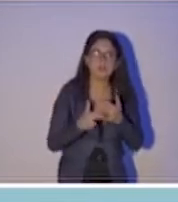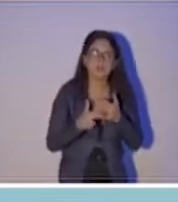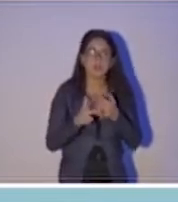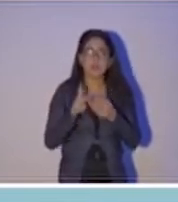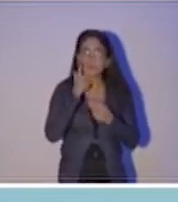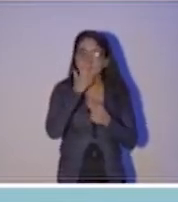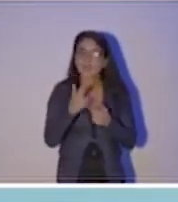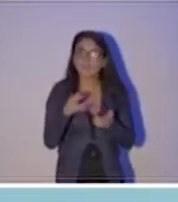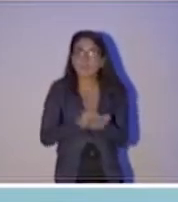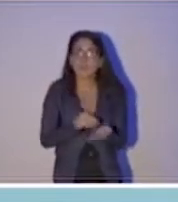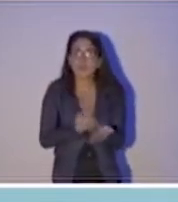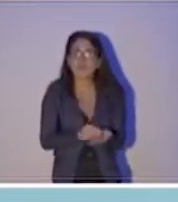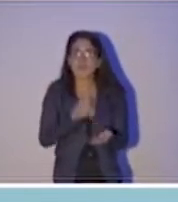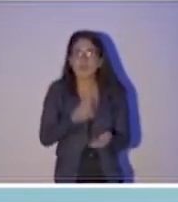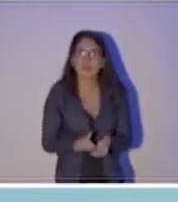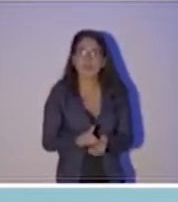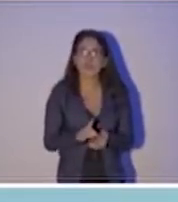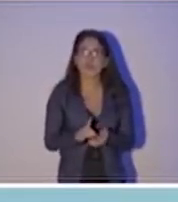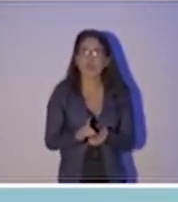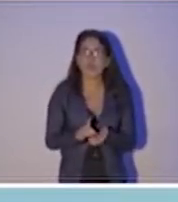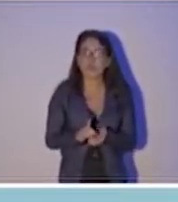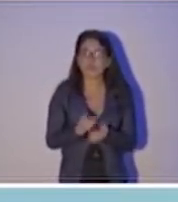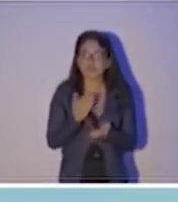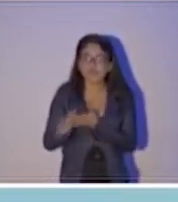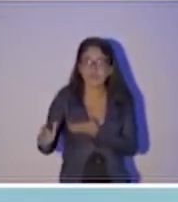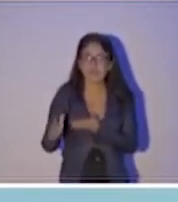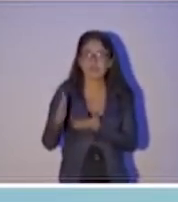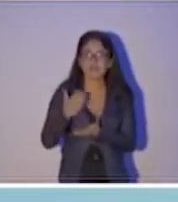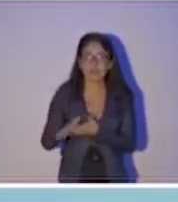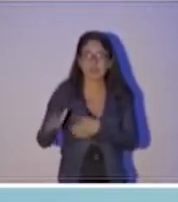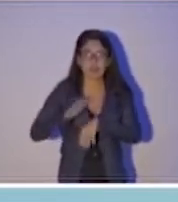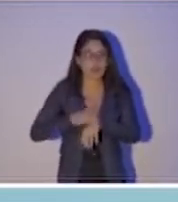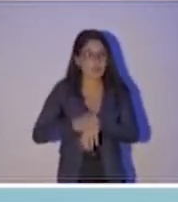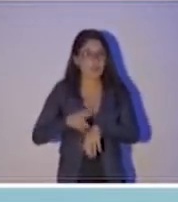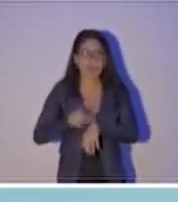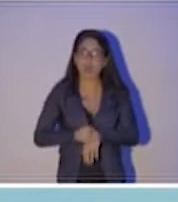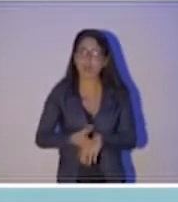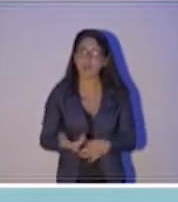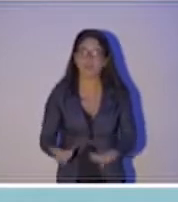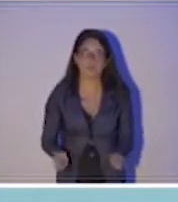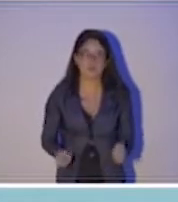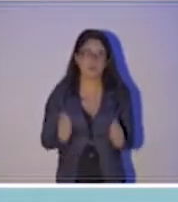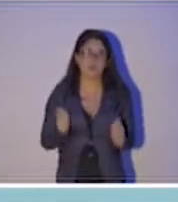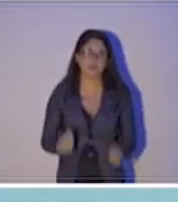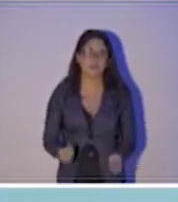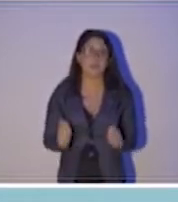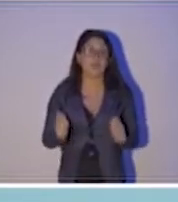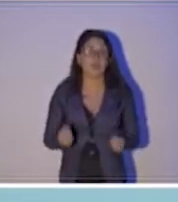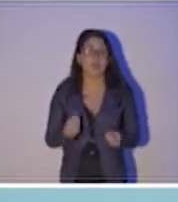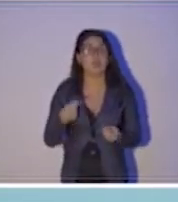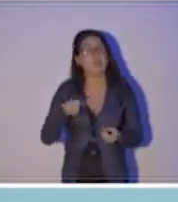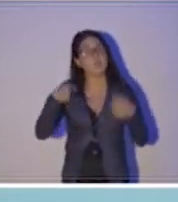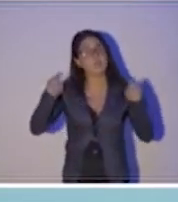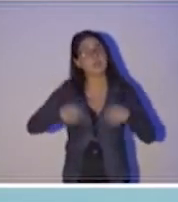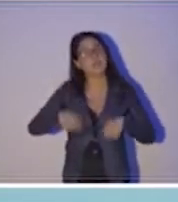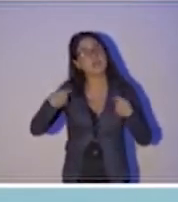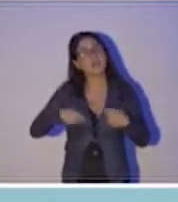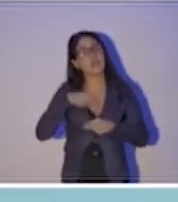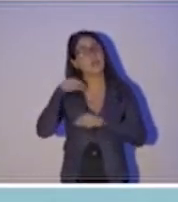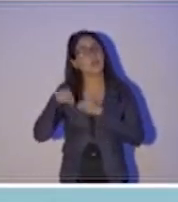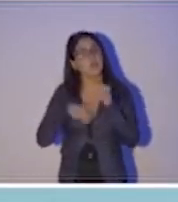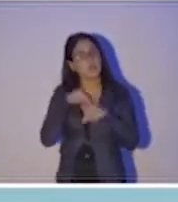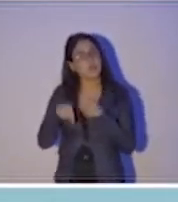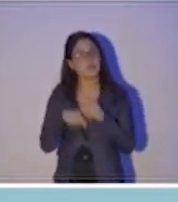o direito de aula dos nossos estudantes. É menos tempo pedagógico. Uma das coisas que eu precisei muito